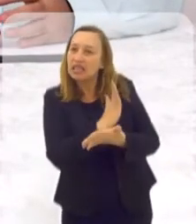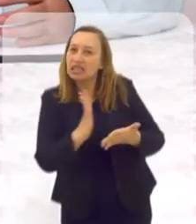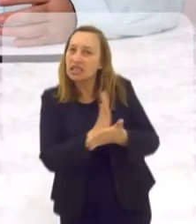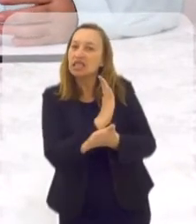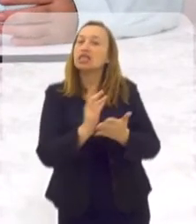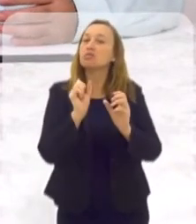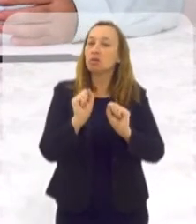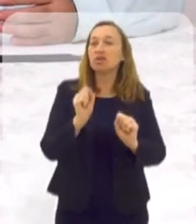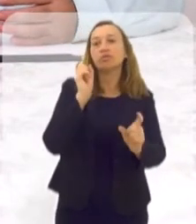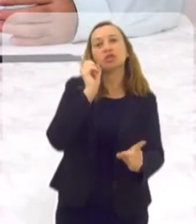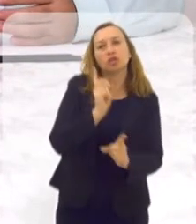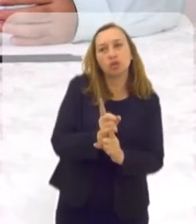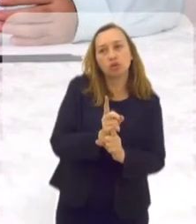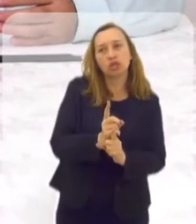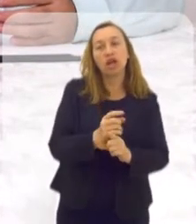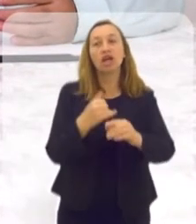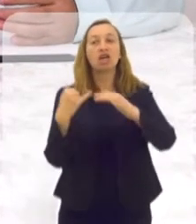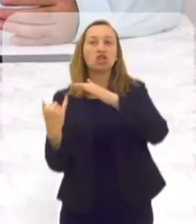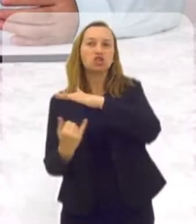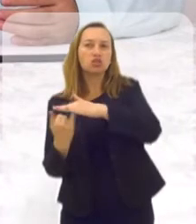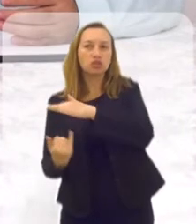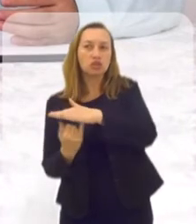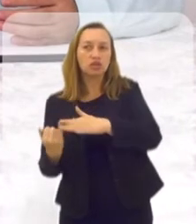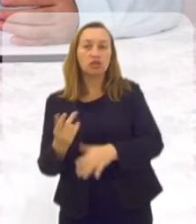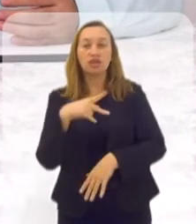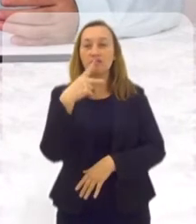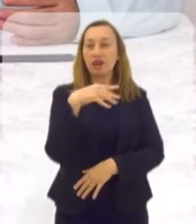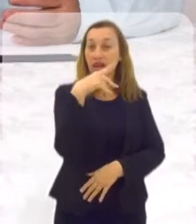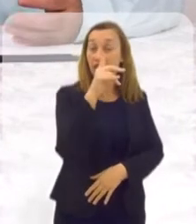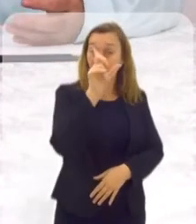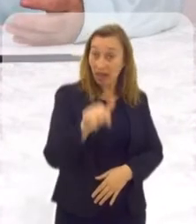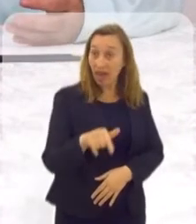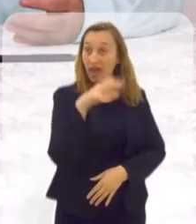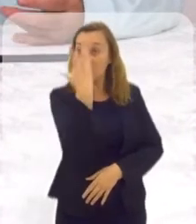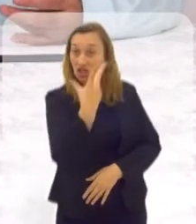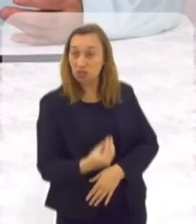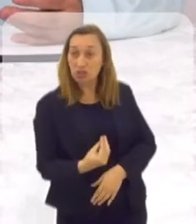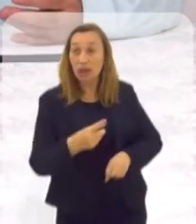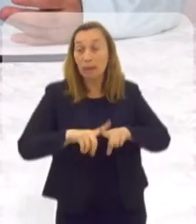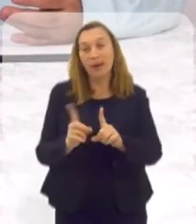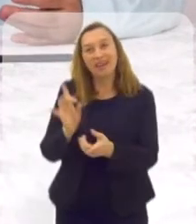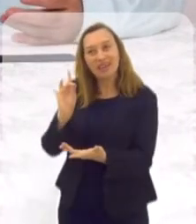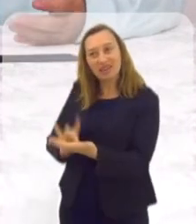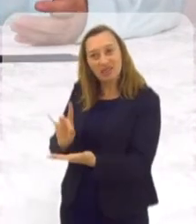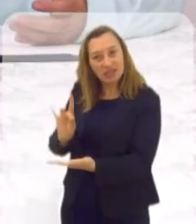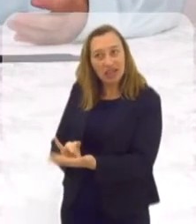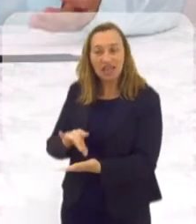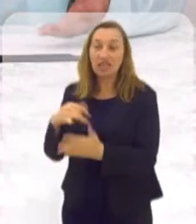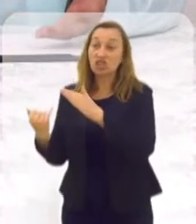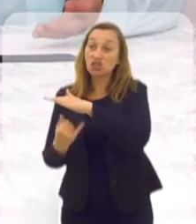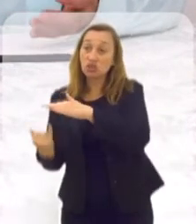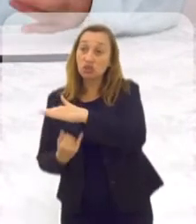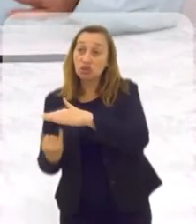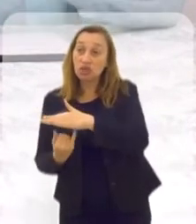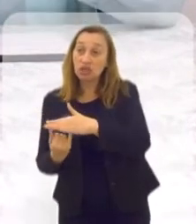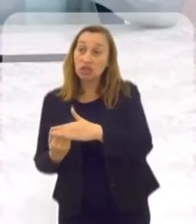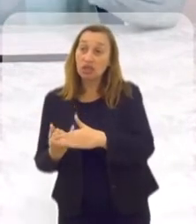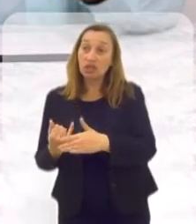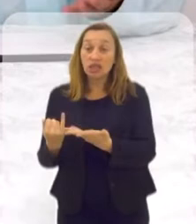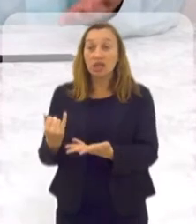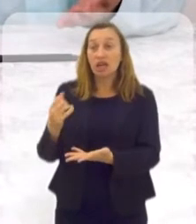nós às vezes vamos encontrar instituições que dizem espírita, mas na verdade são